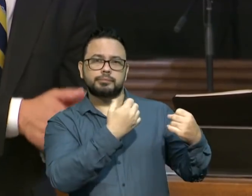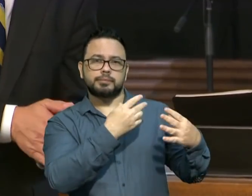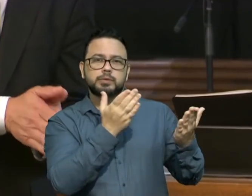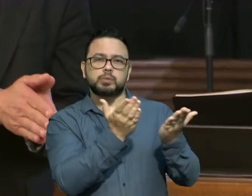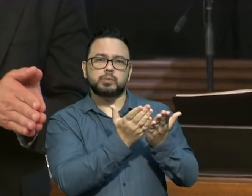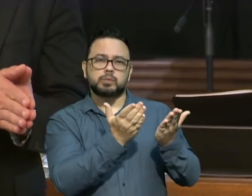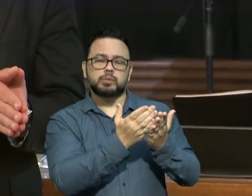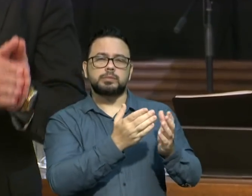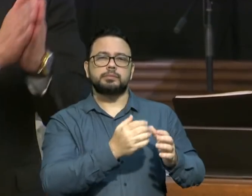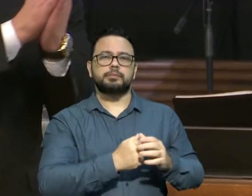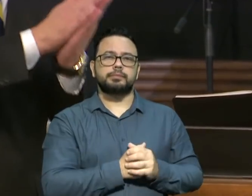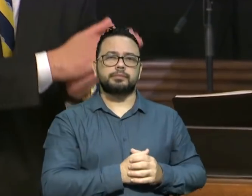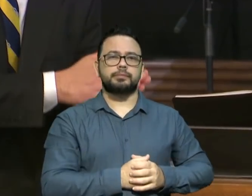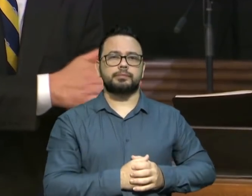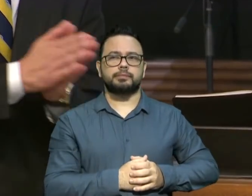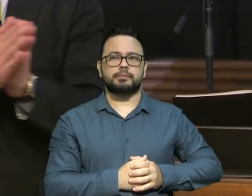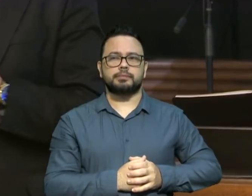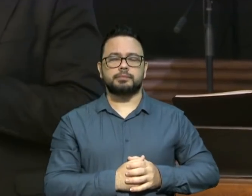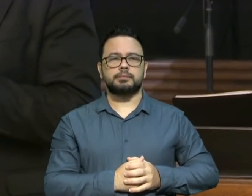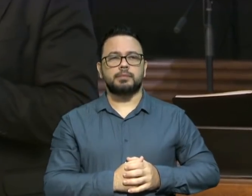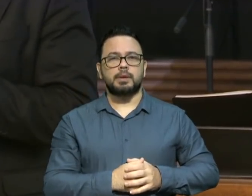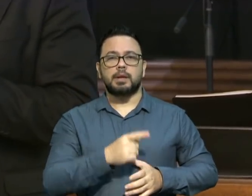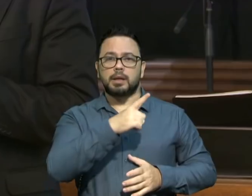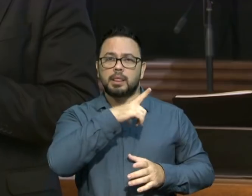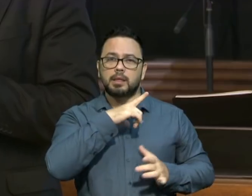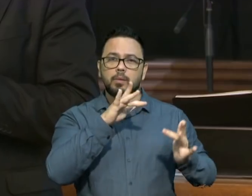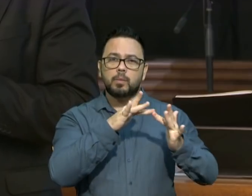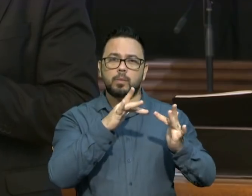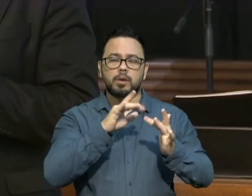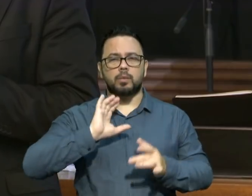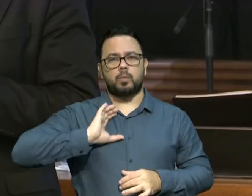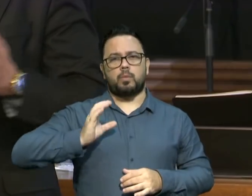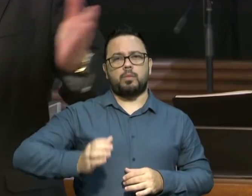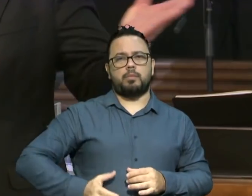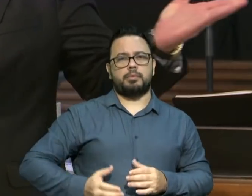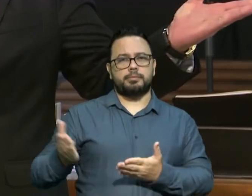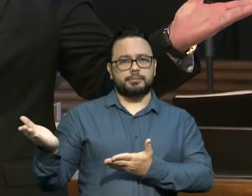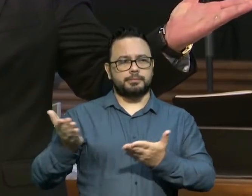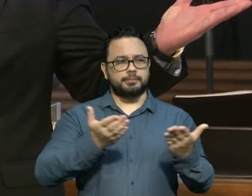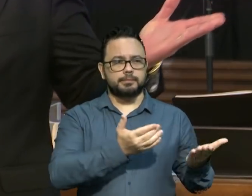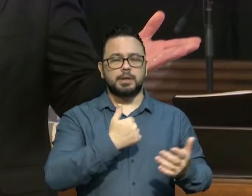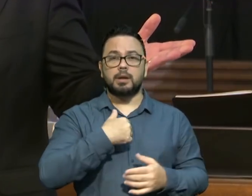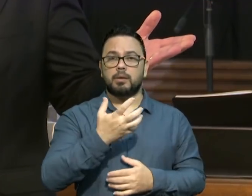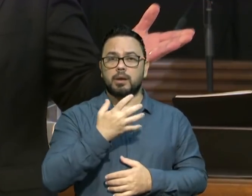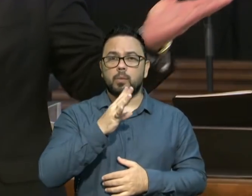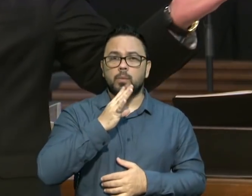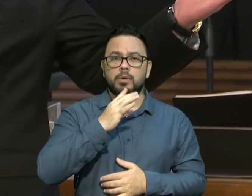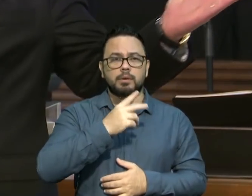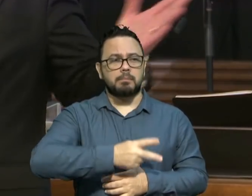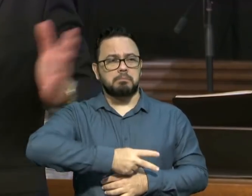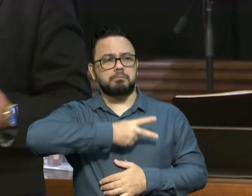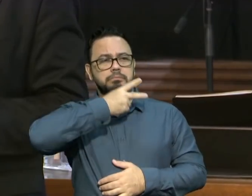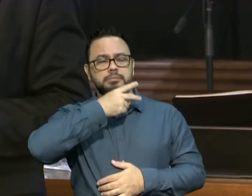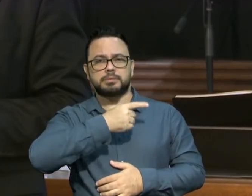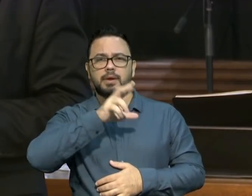da sua avó e a sua avó de um cobertor e eu quero conhecer a minha bisavó a minha avó Eu